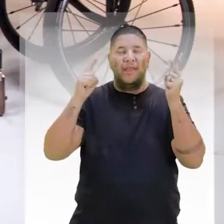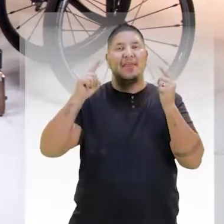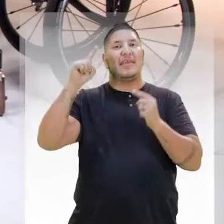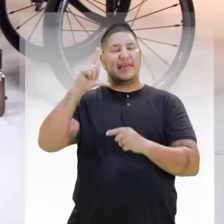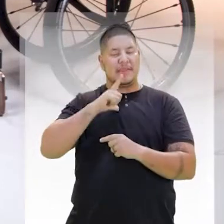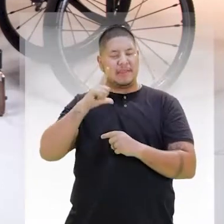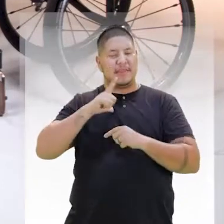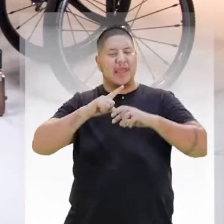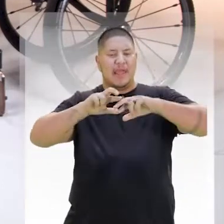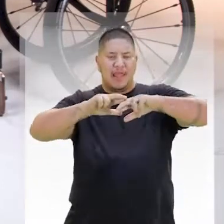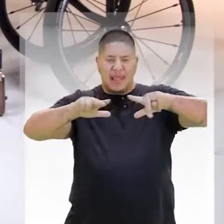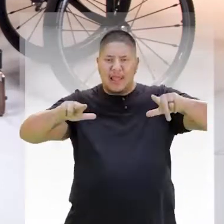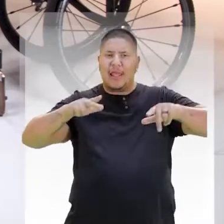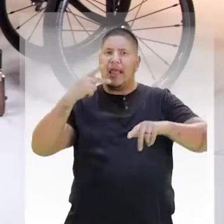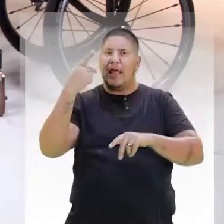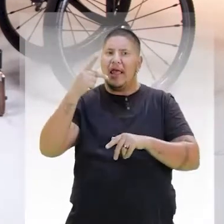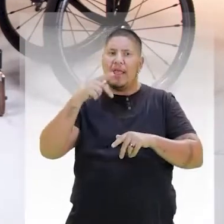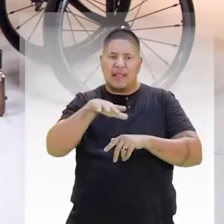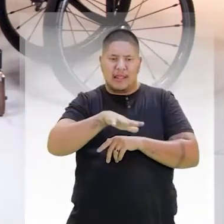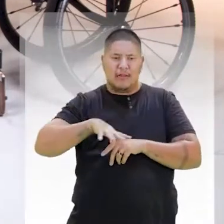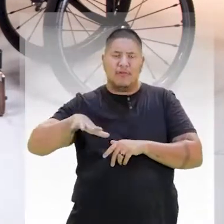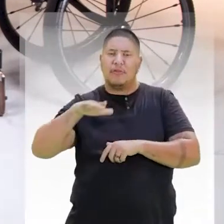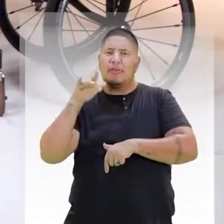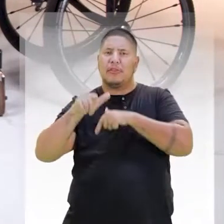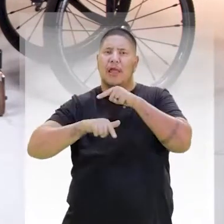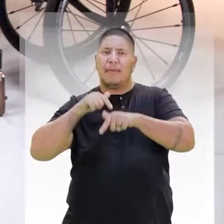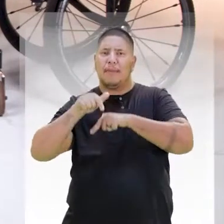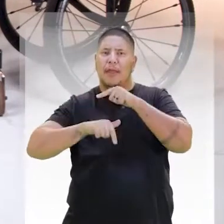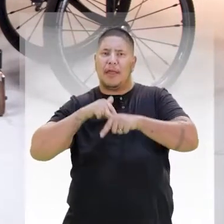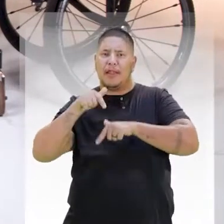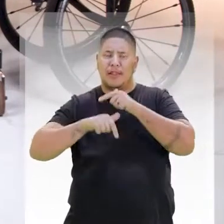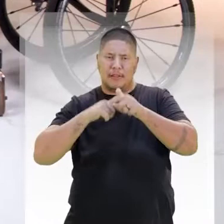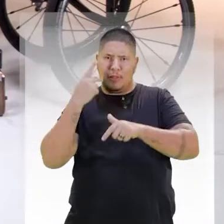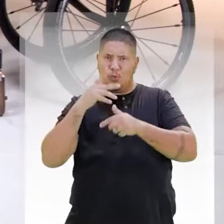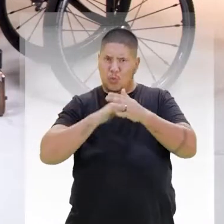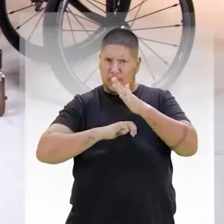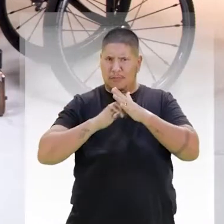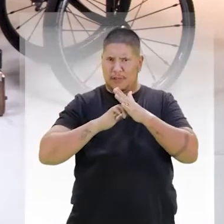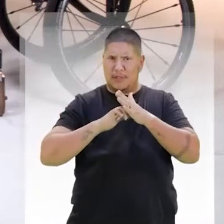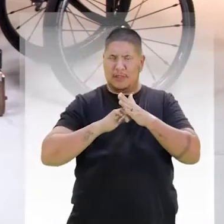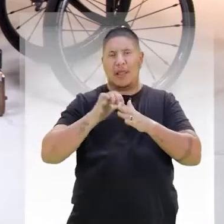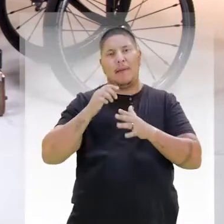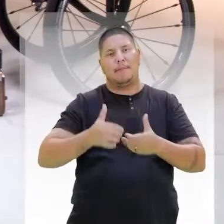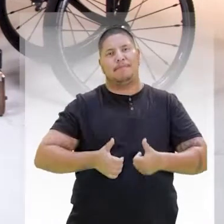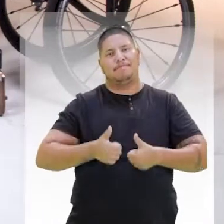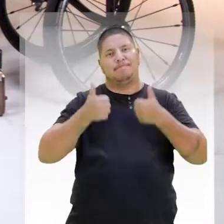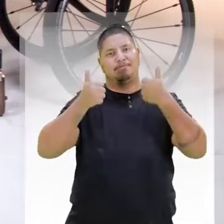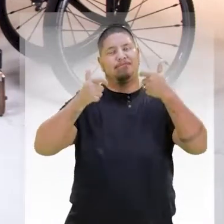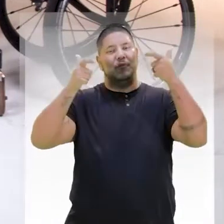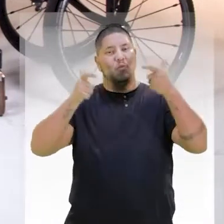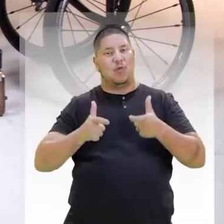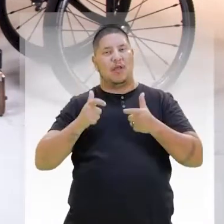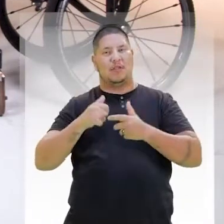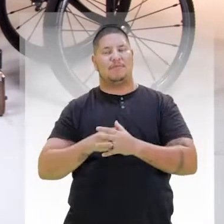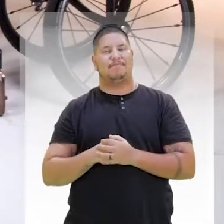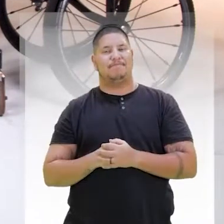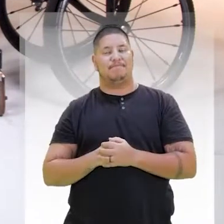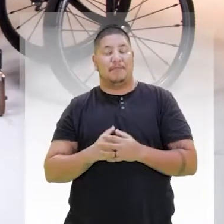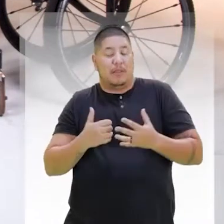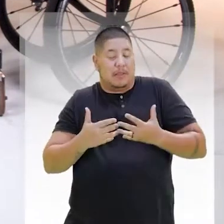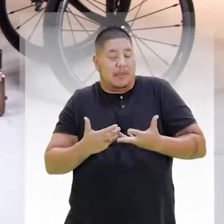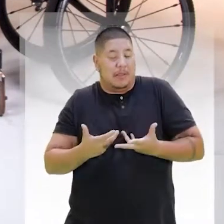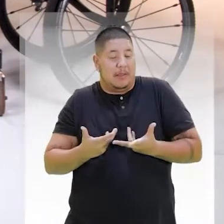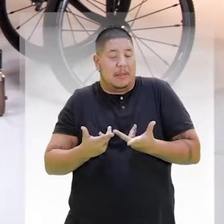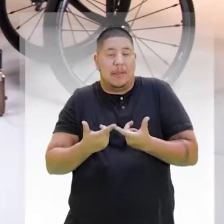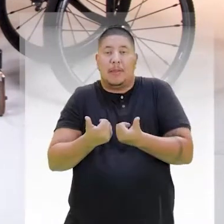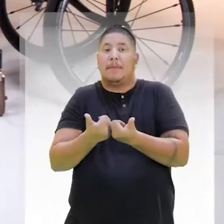essa diversidade em seus quadros, né, nas suas empresas, melhora os ambientes,